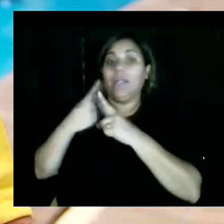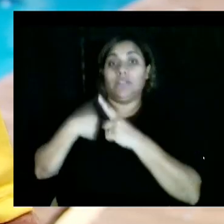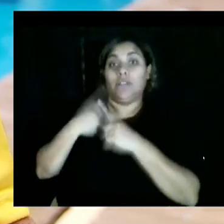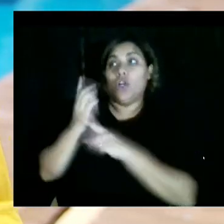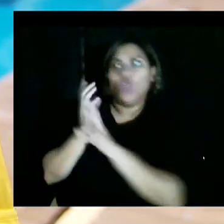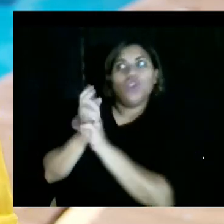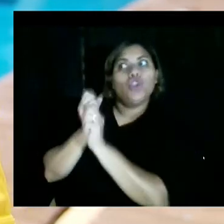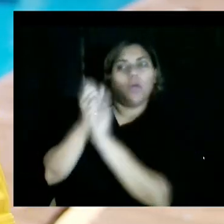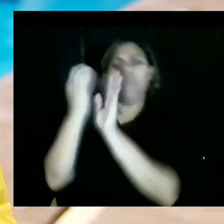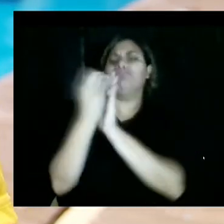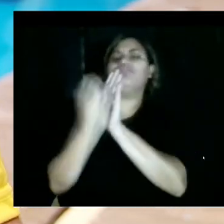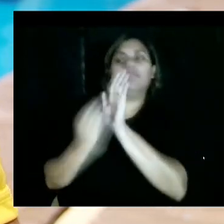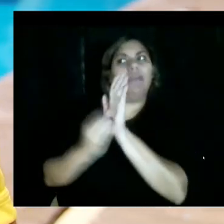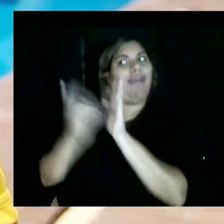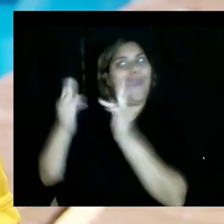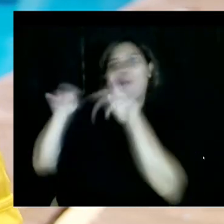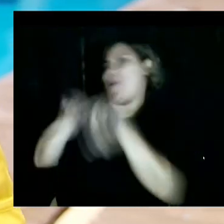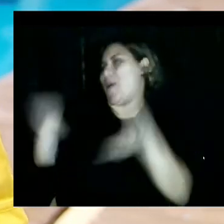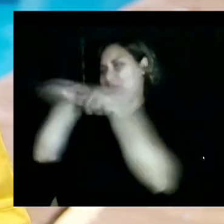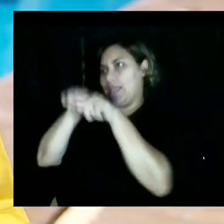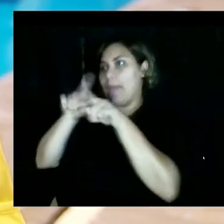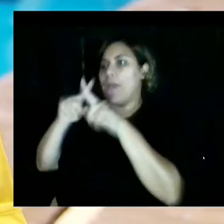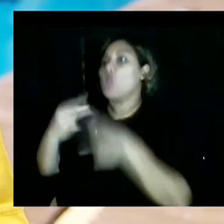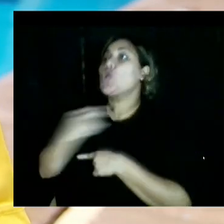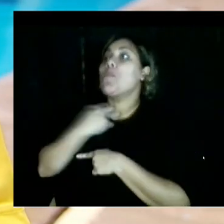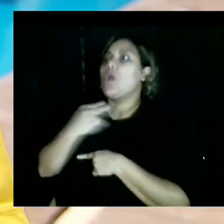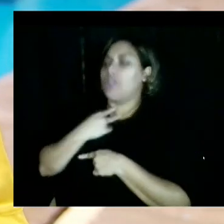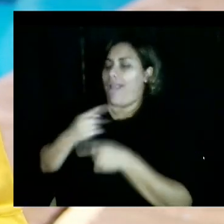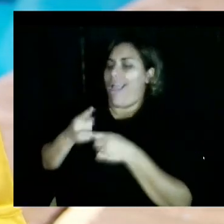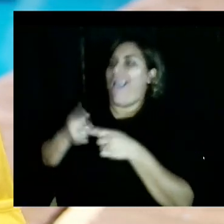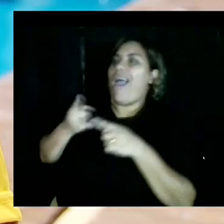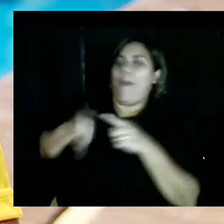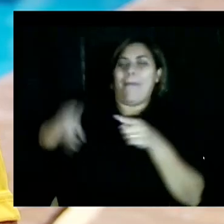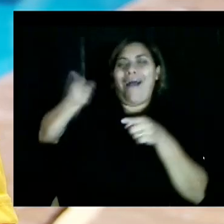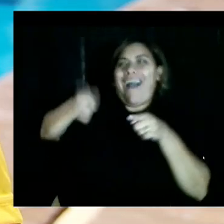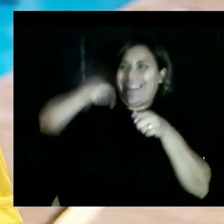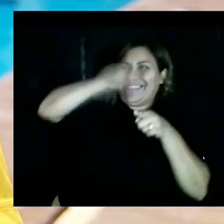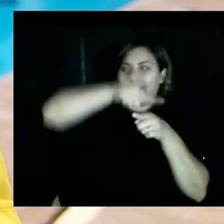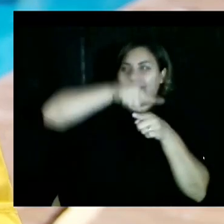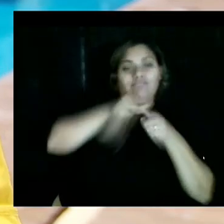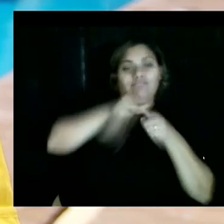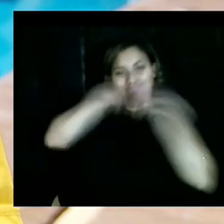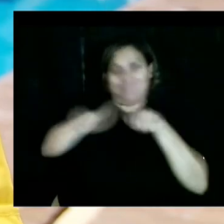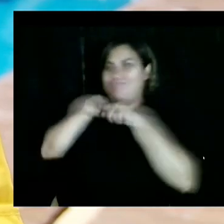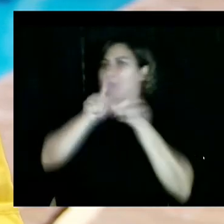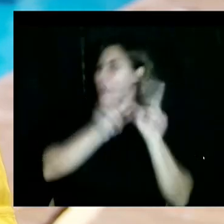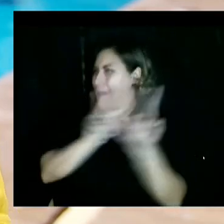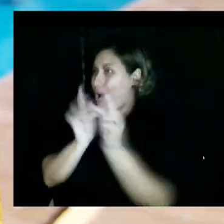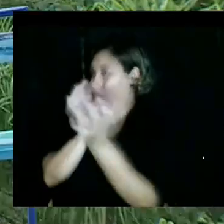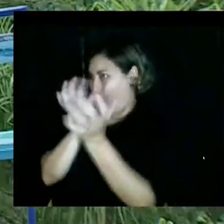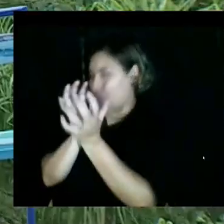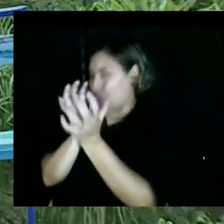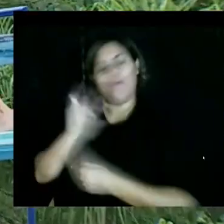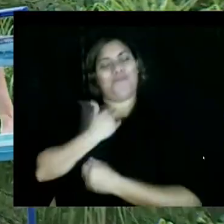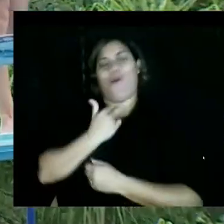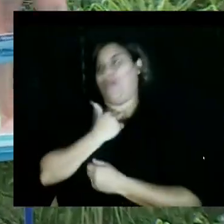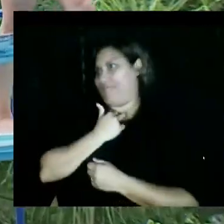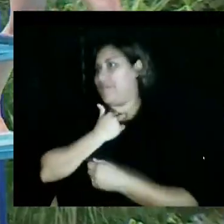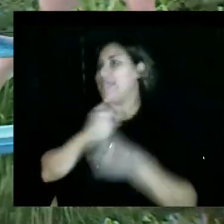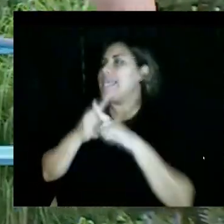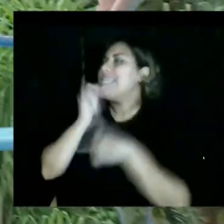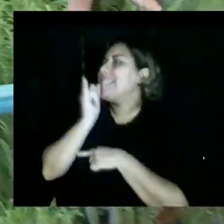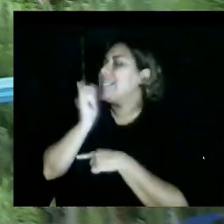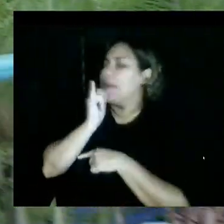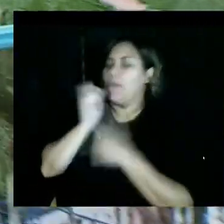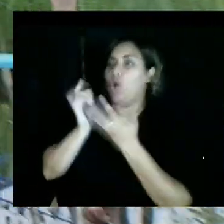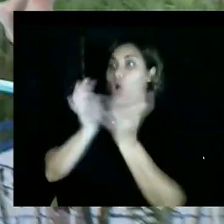A única coisa que não pode é repetir o grupo, E isso, em termos de grupo, diz que o grupo 1, por exemplo, que é o salto